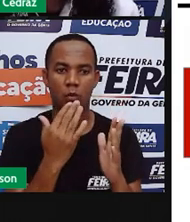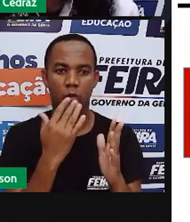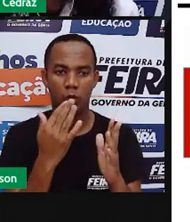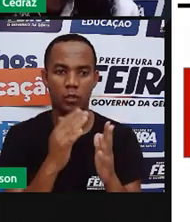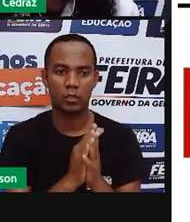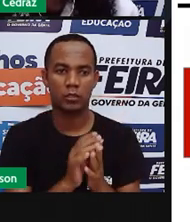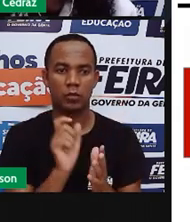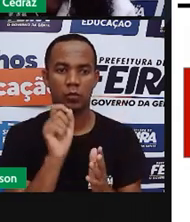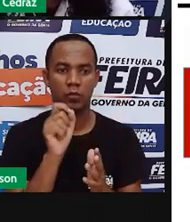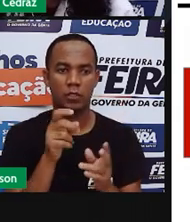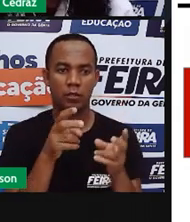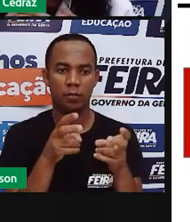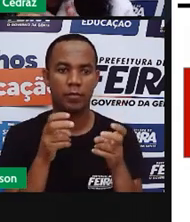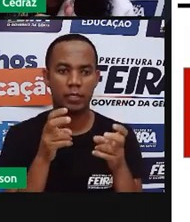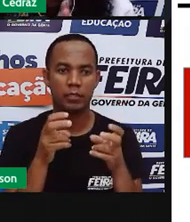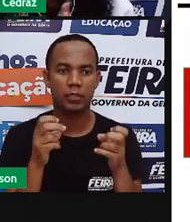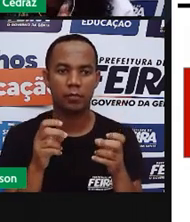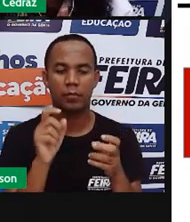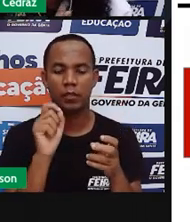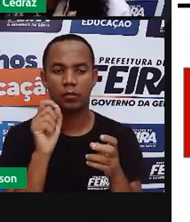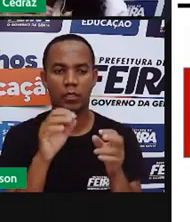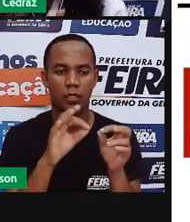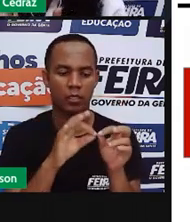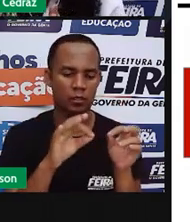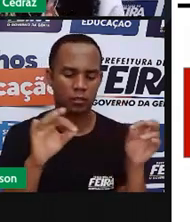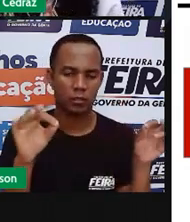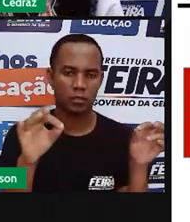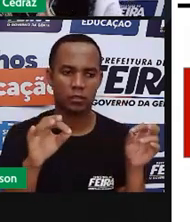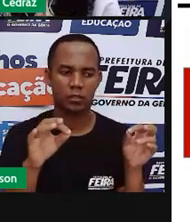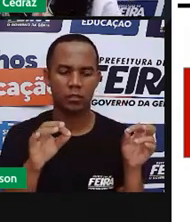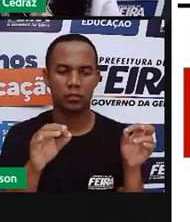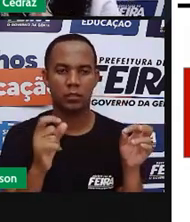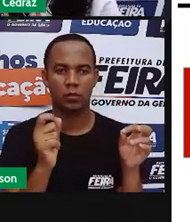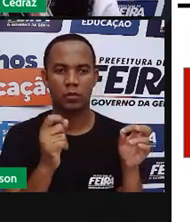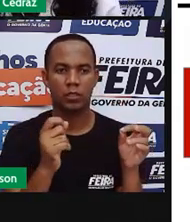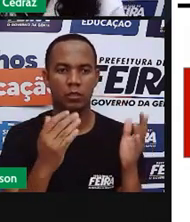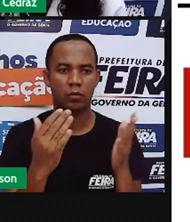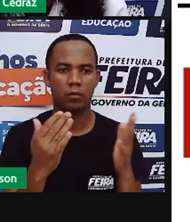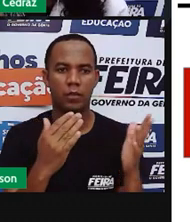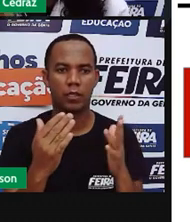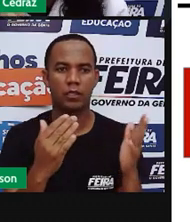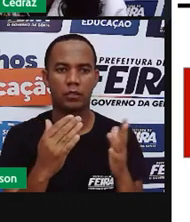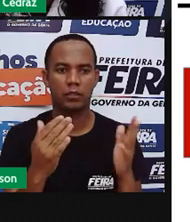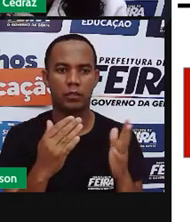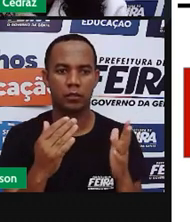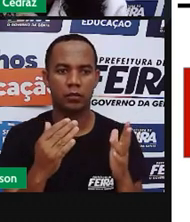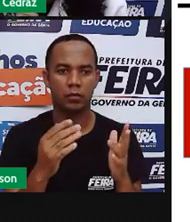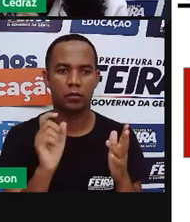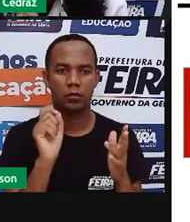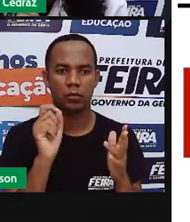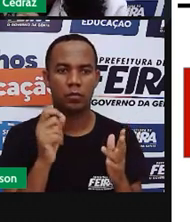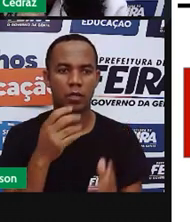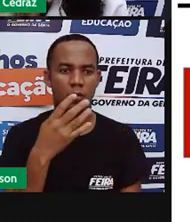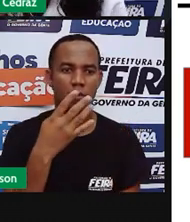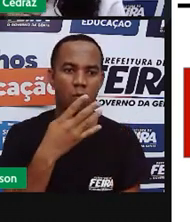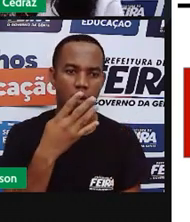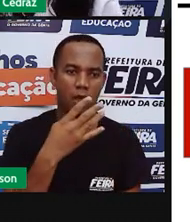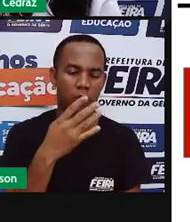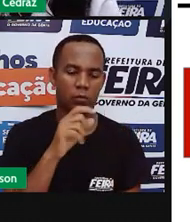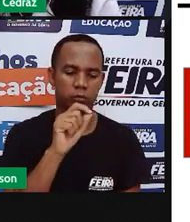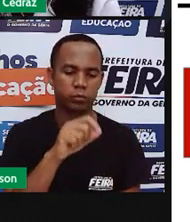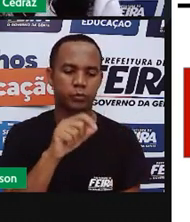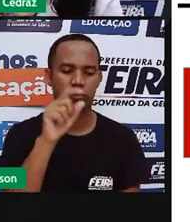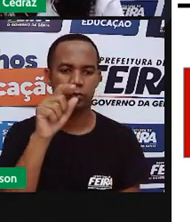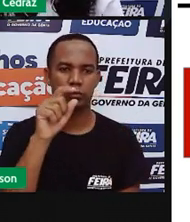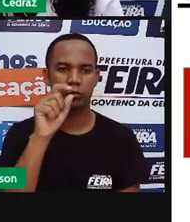vai perceber que a distância de um para o outro vai ser quatro pulinhos,